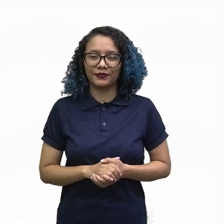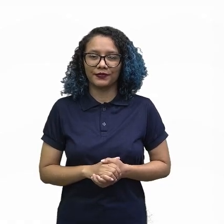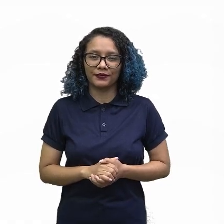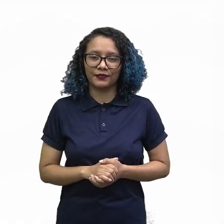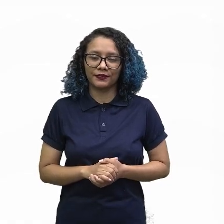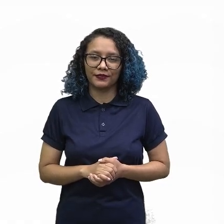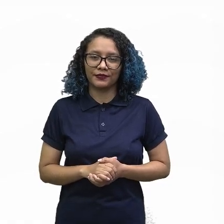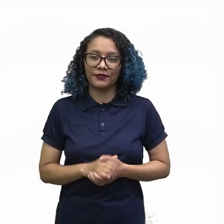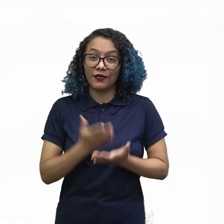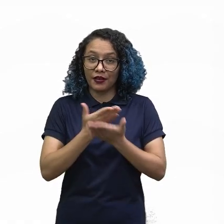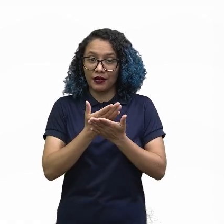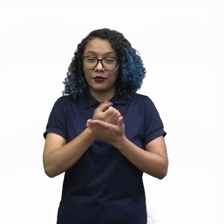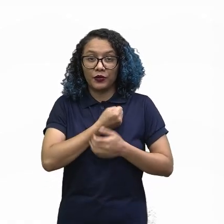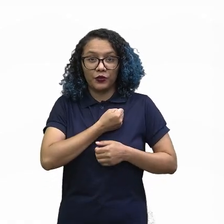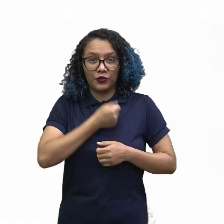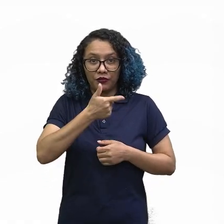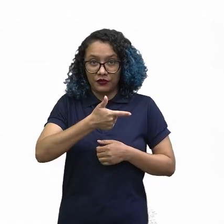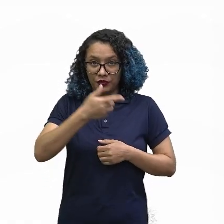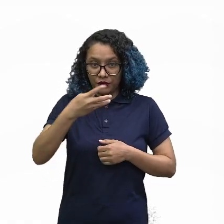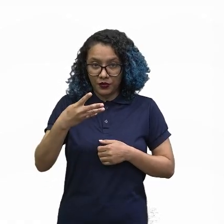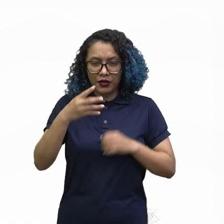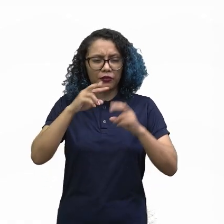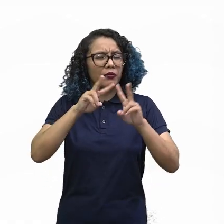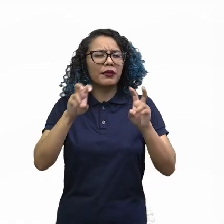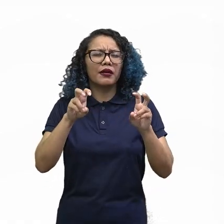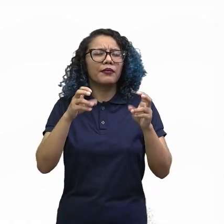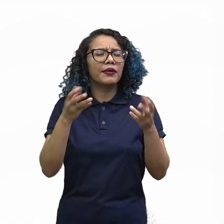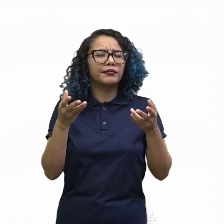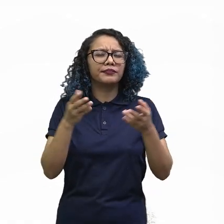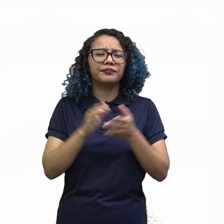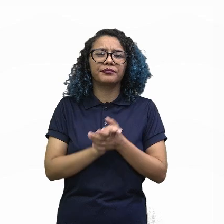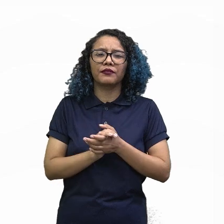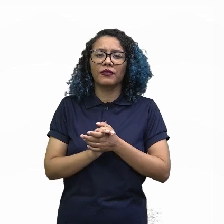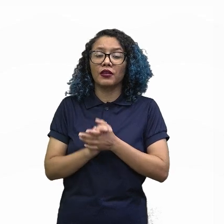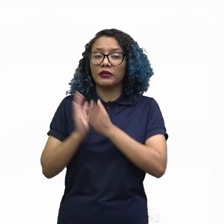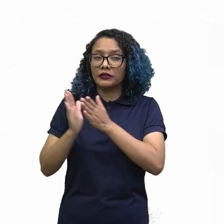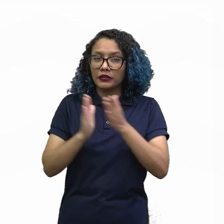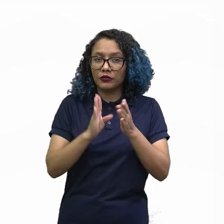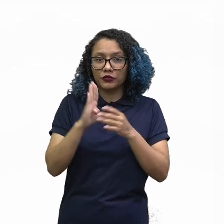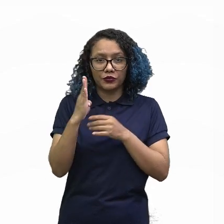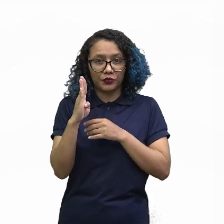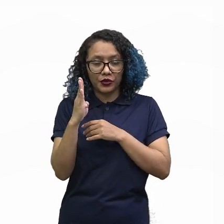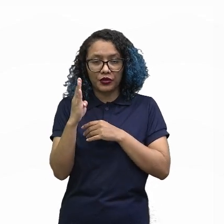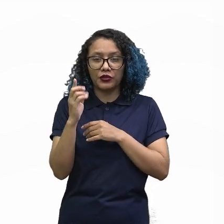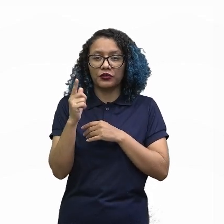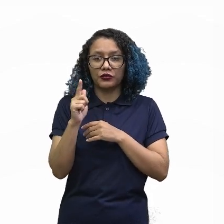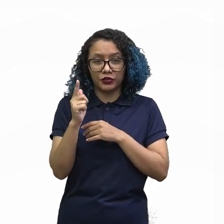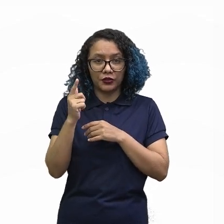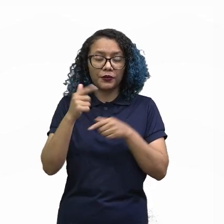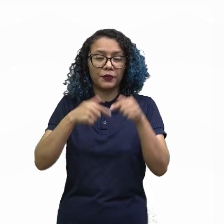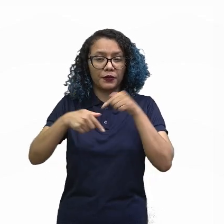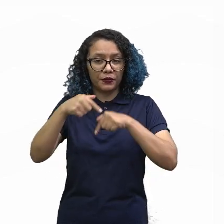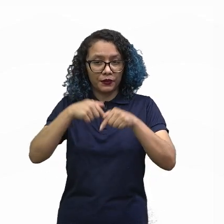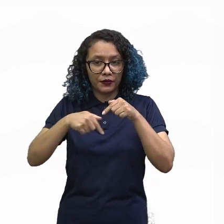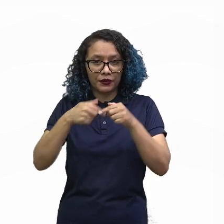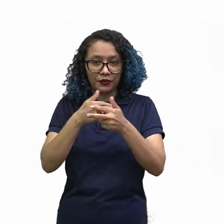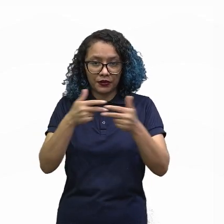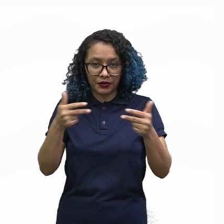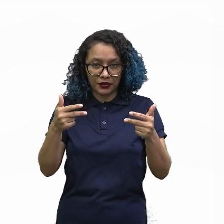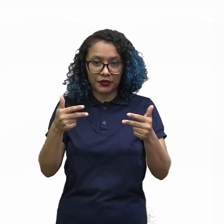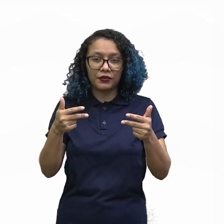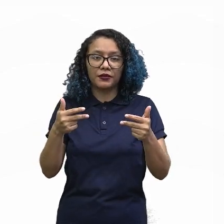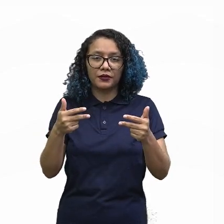está, pessoal, aula número 24, objeto de conhecimento, ciclos